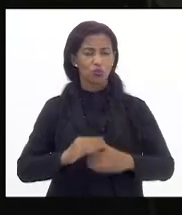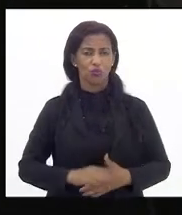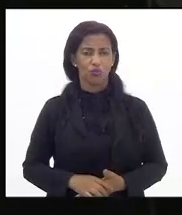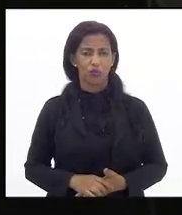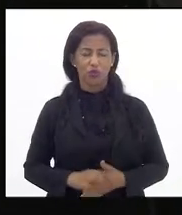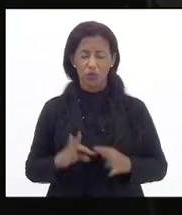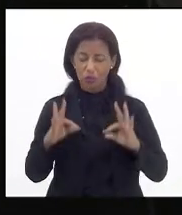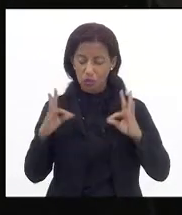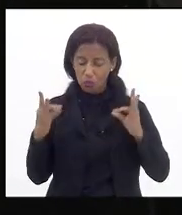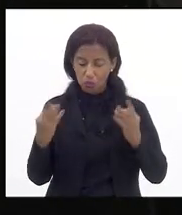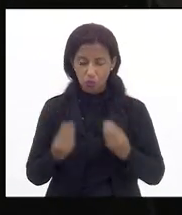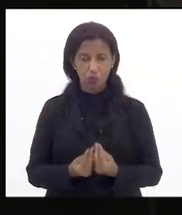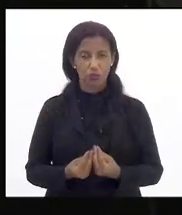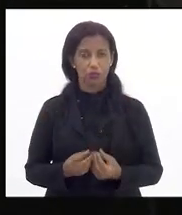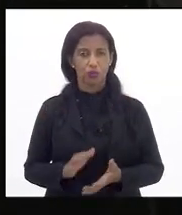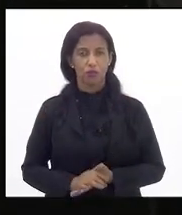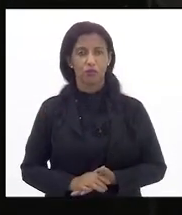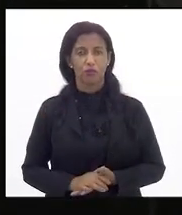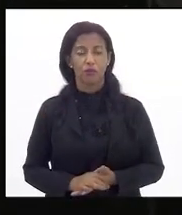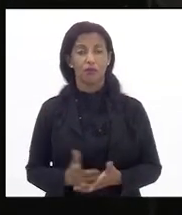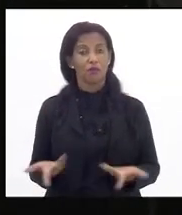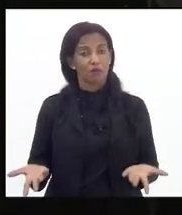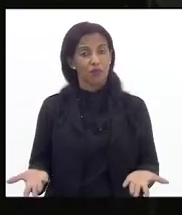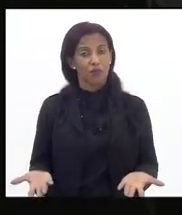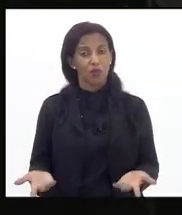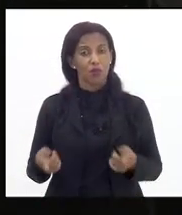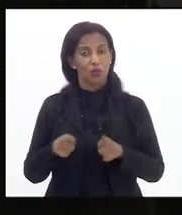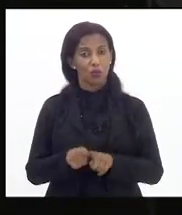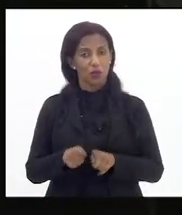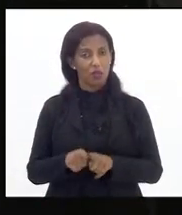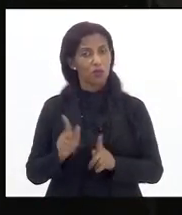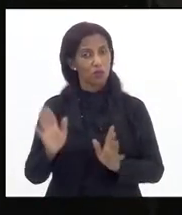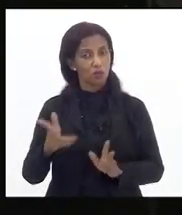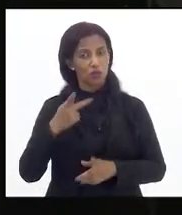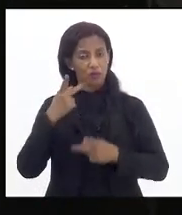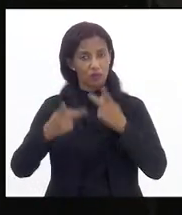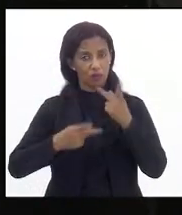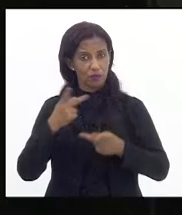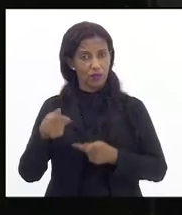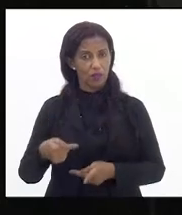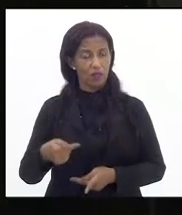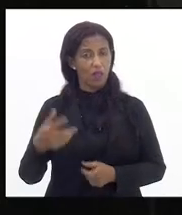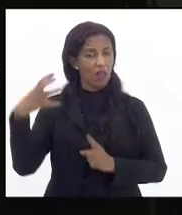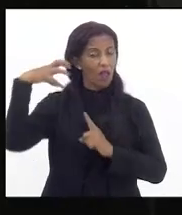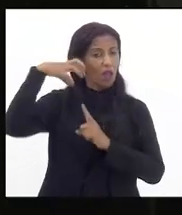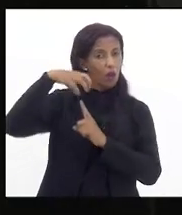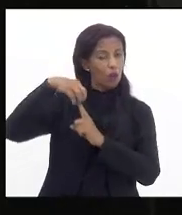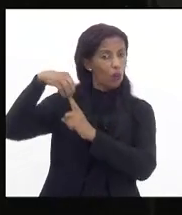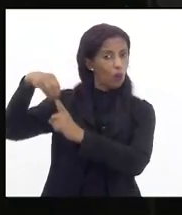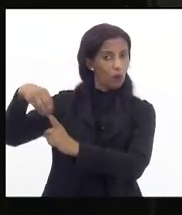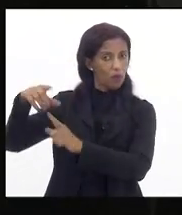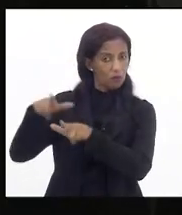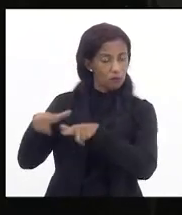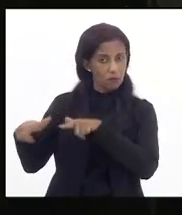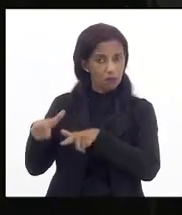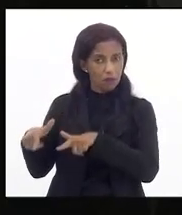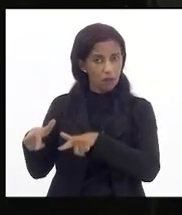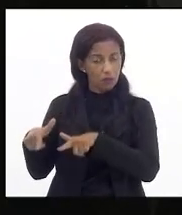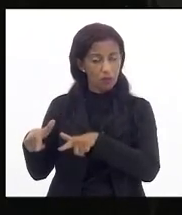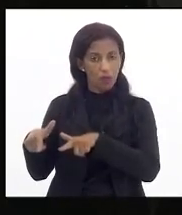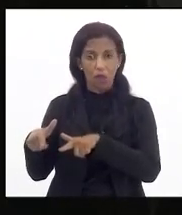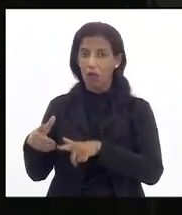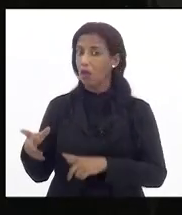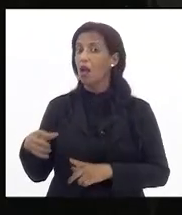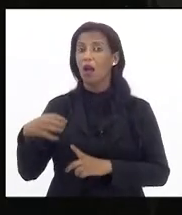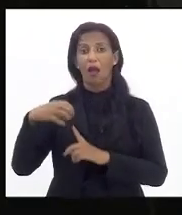de tudo no entanto Como já foi falado aqui a culpa não é do Servidor a